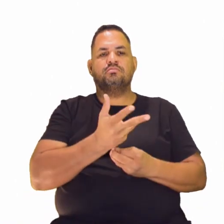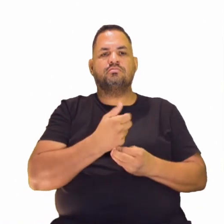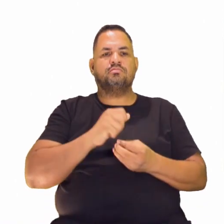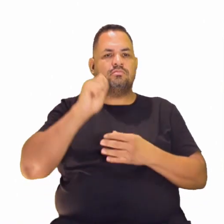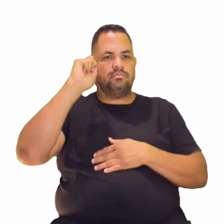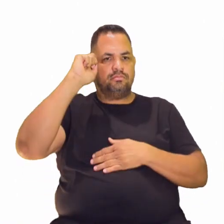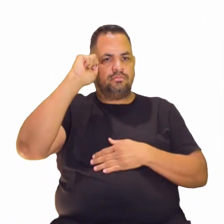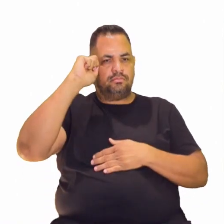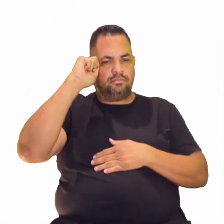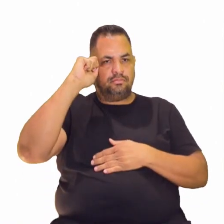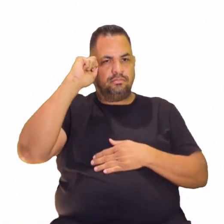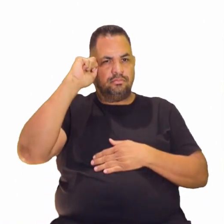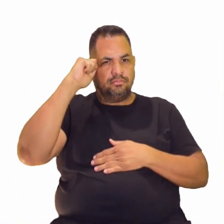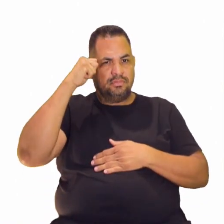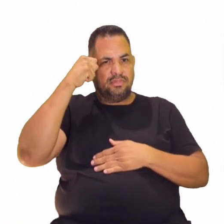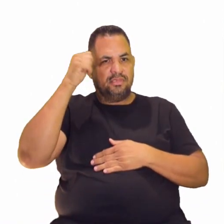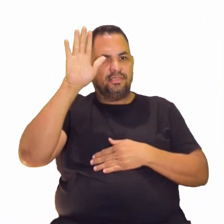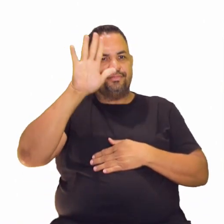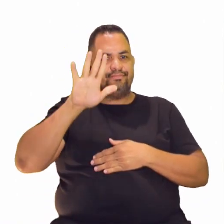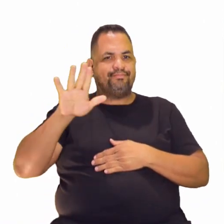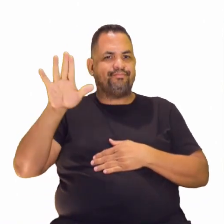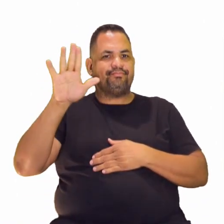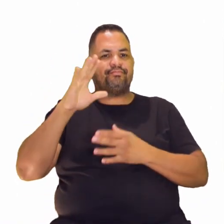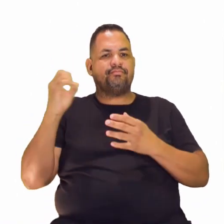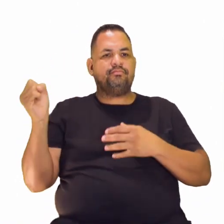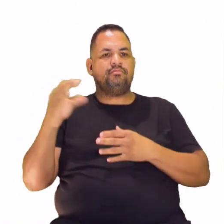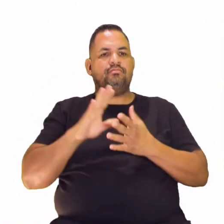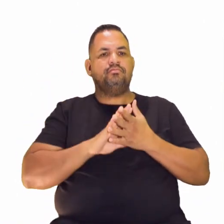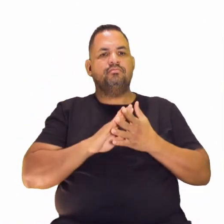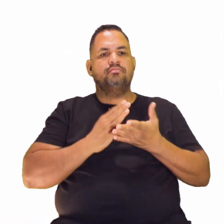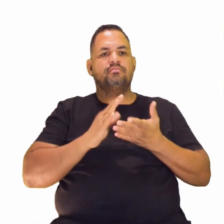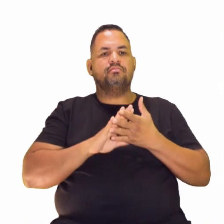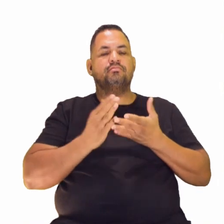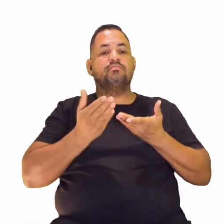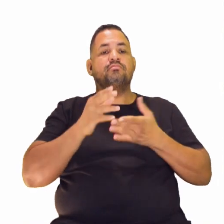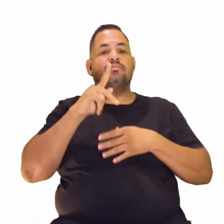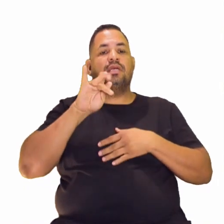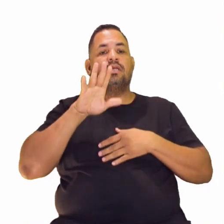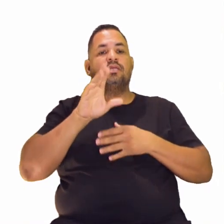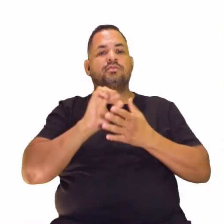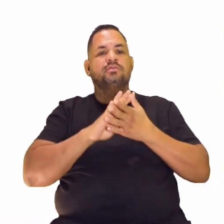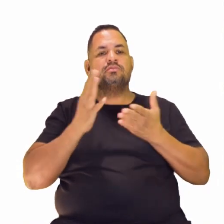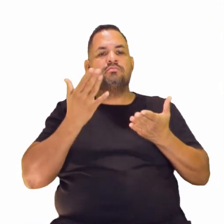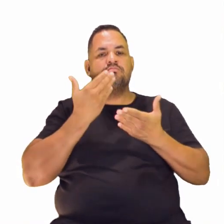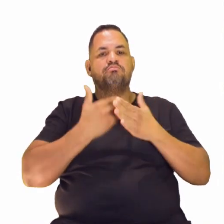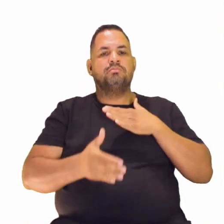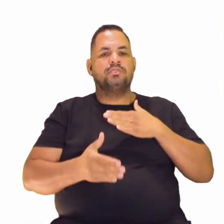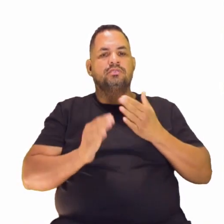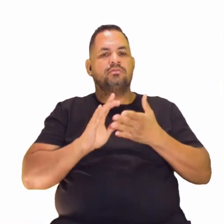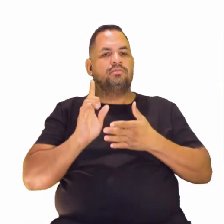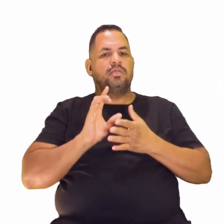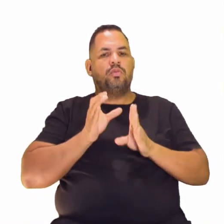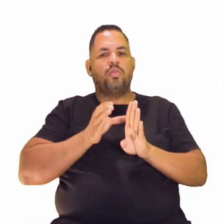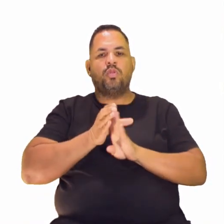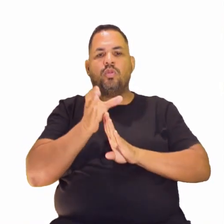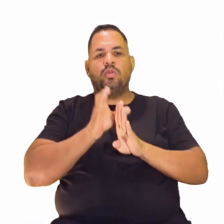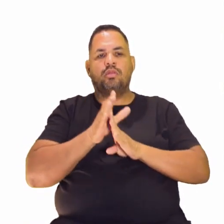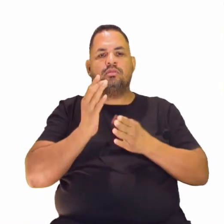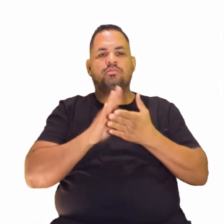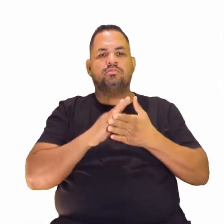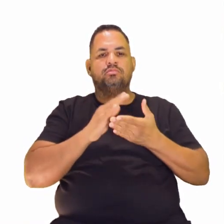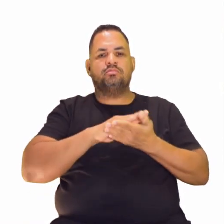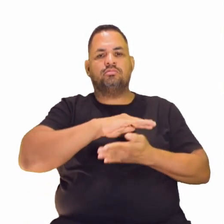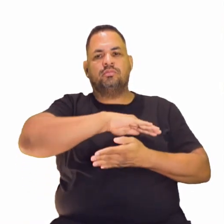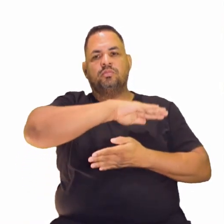nós vemos o seguinte, o paraíso perdido não orientável é uma grande montanha